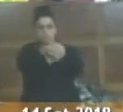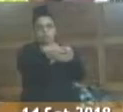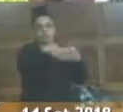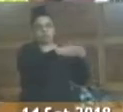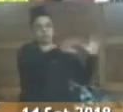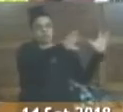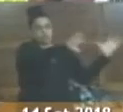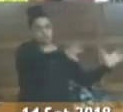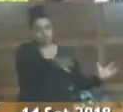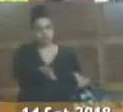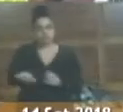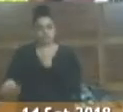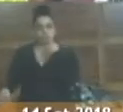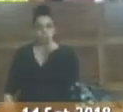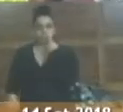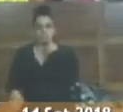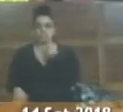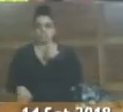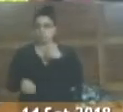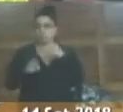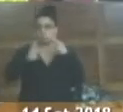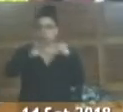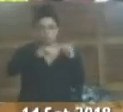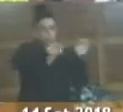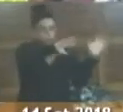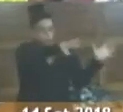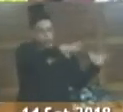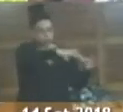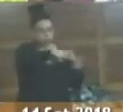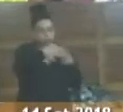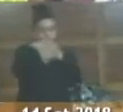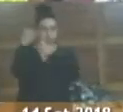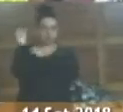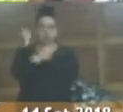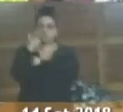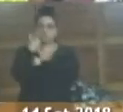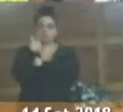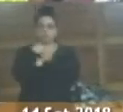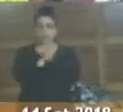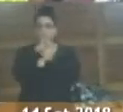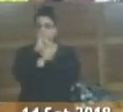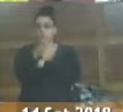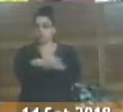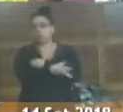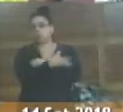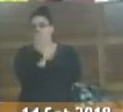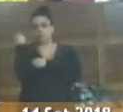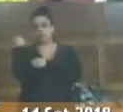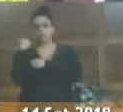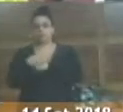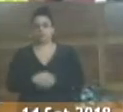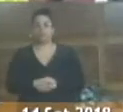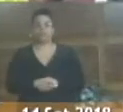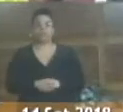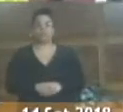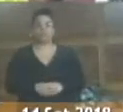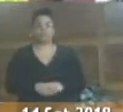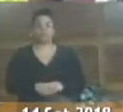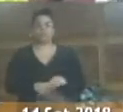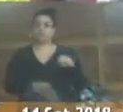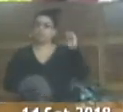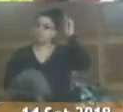peixes todinho aí da Baía da Ilha Grande, aqui na nossa palma, carrega tudo, só dá barco de lá do